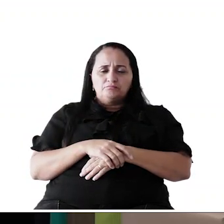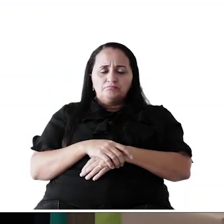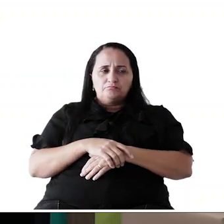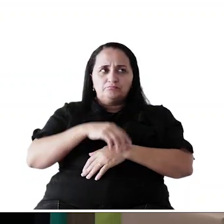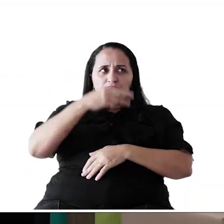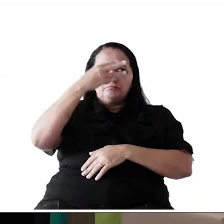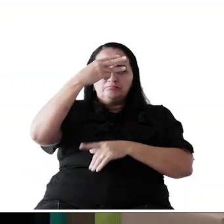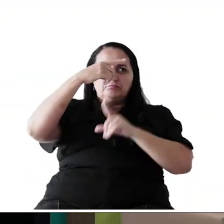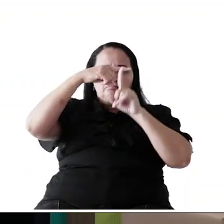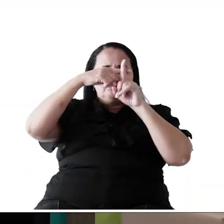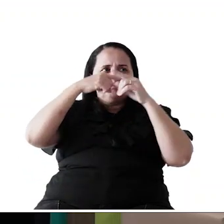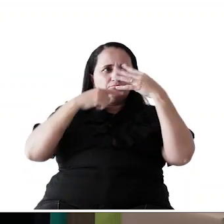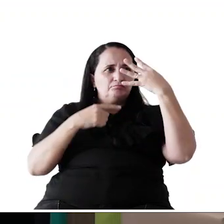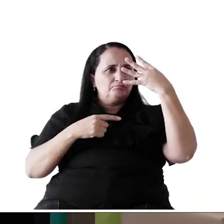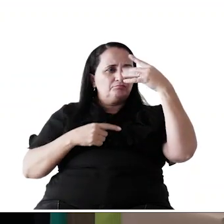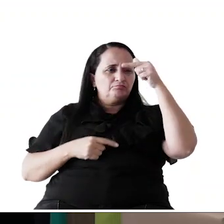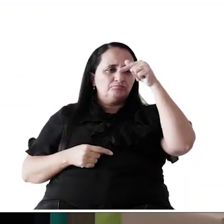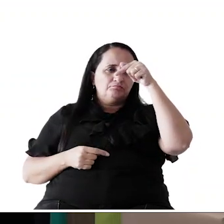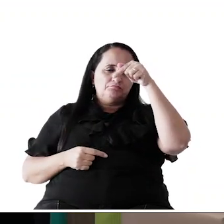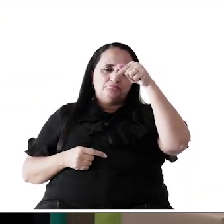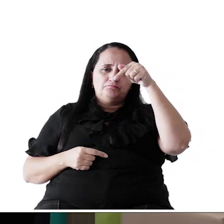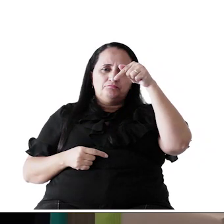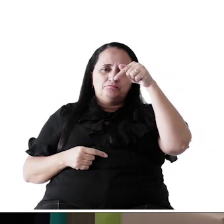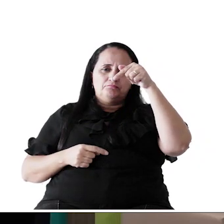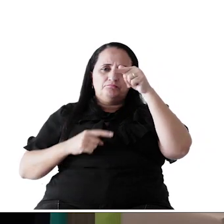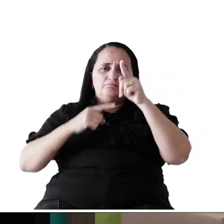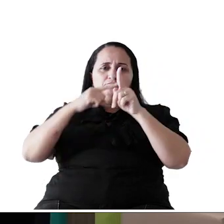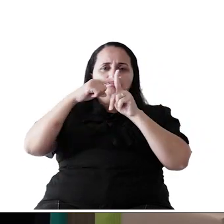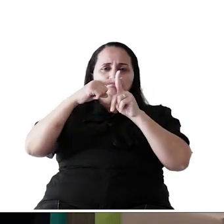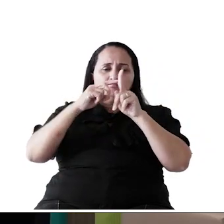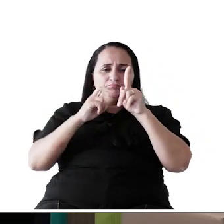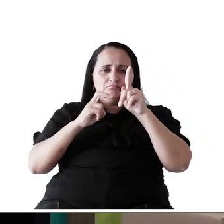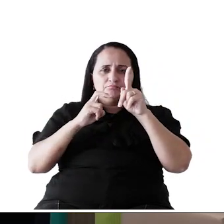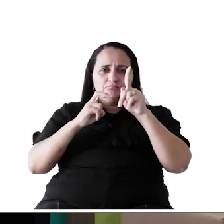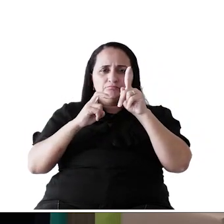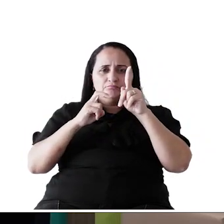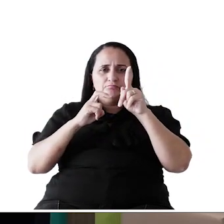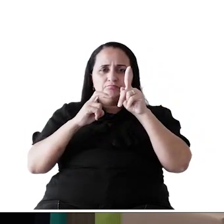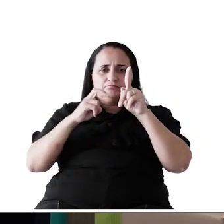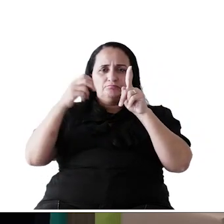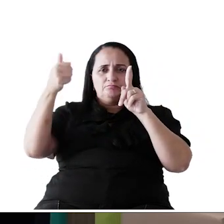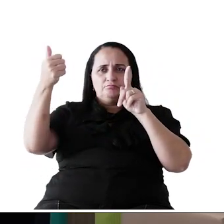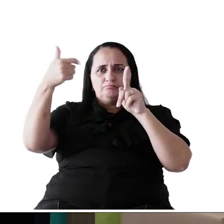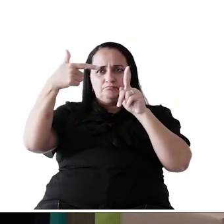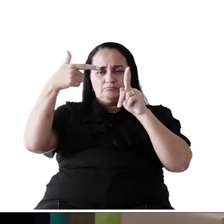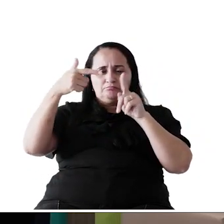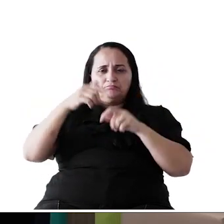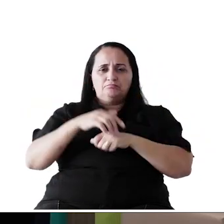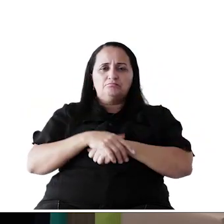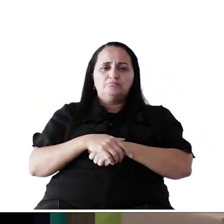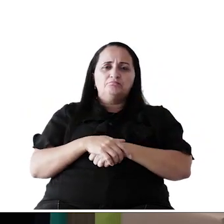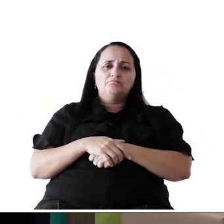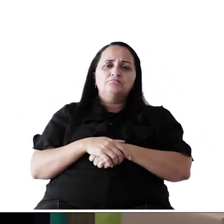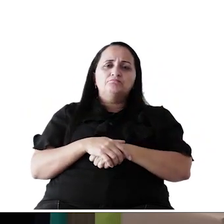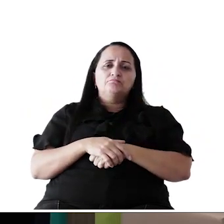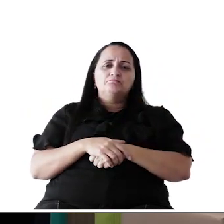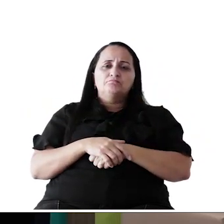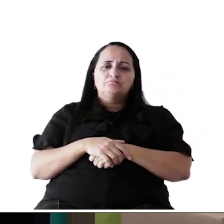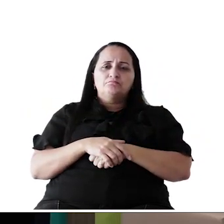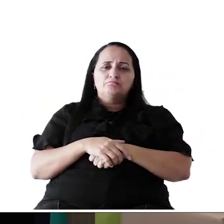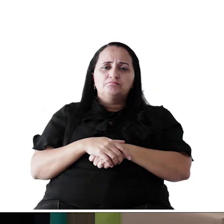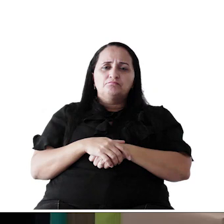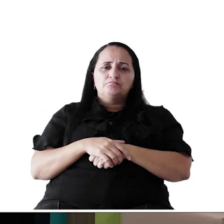3 mais 4, 7. 7 mais 5, 12. 12 mais